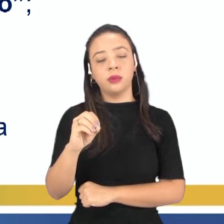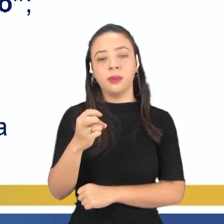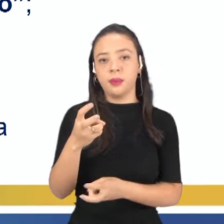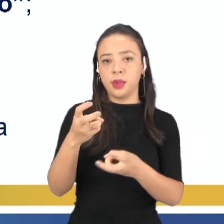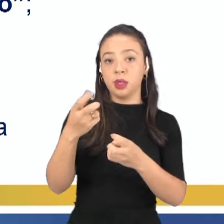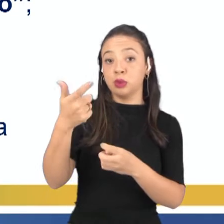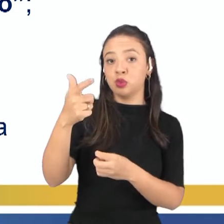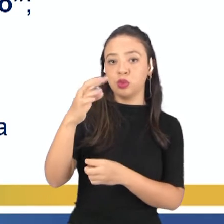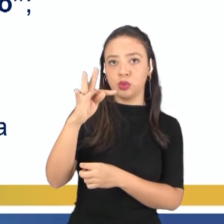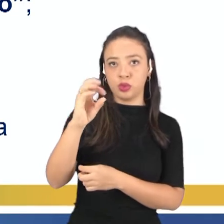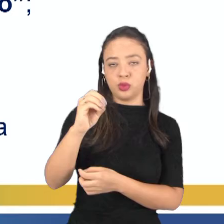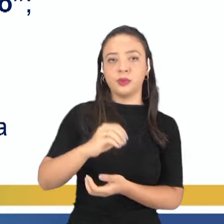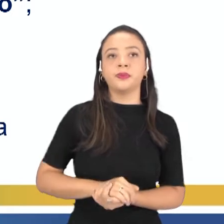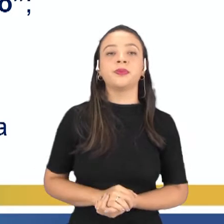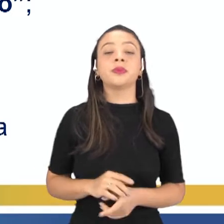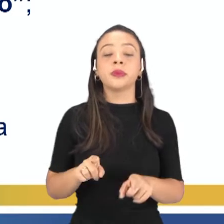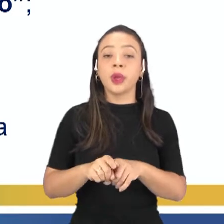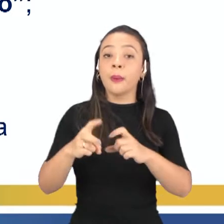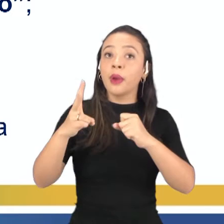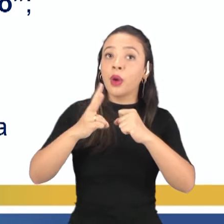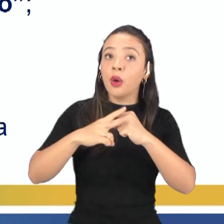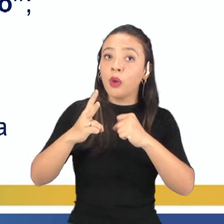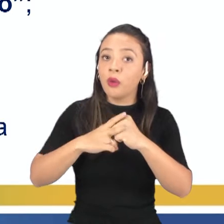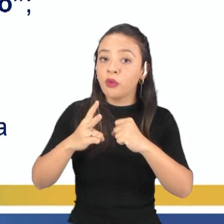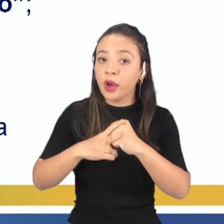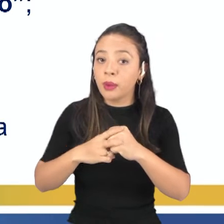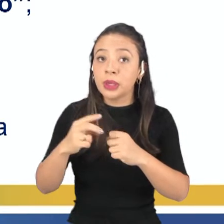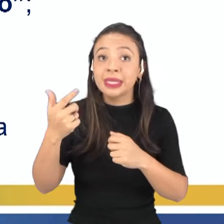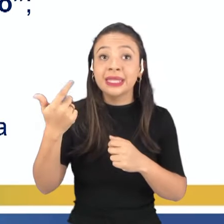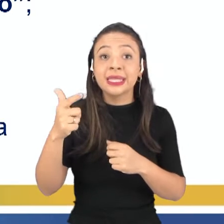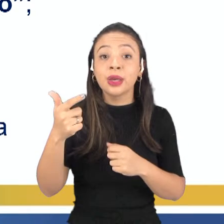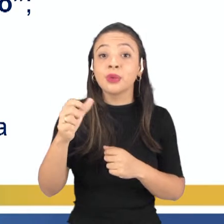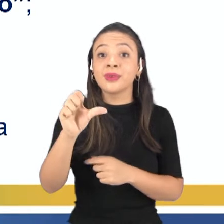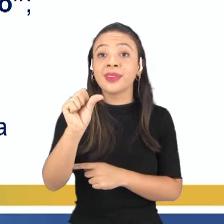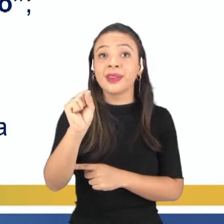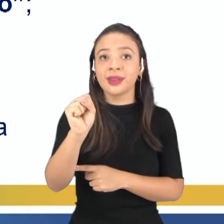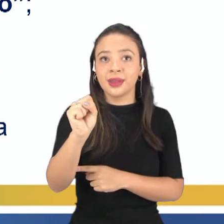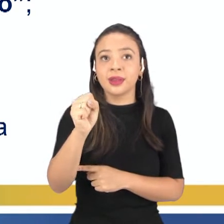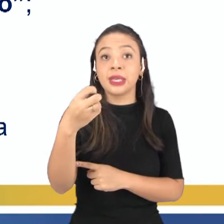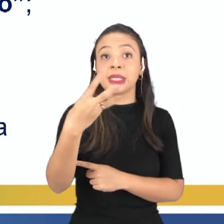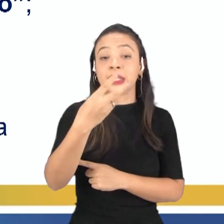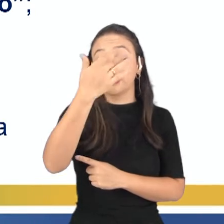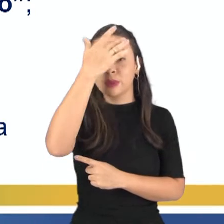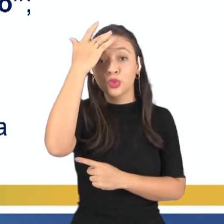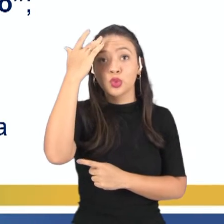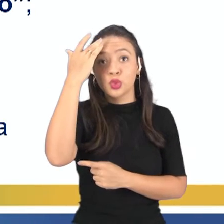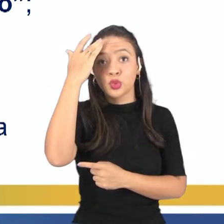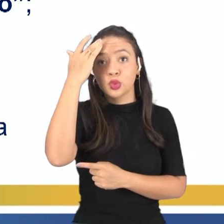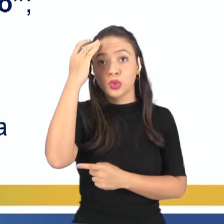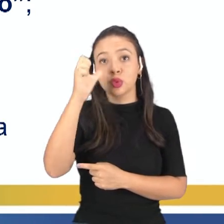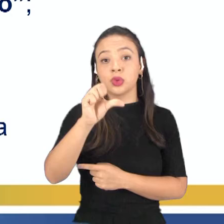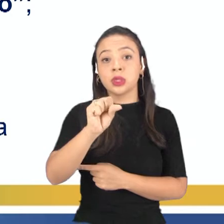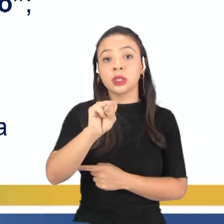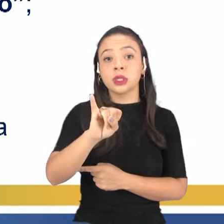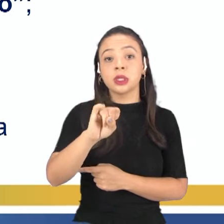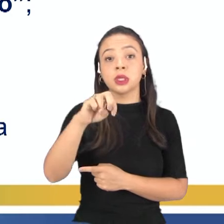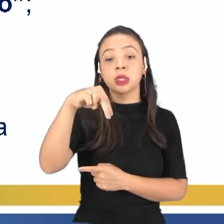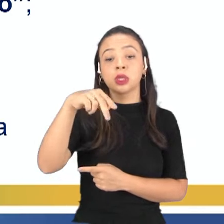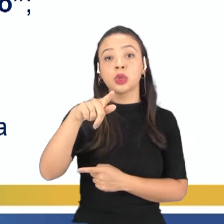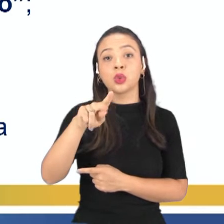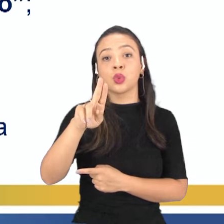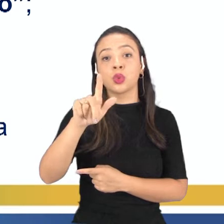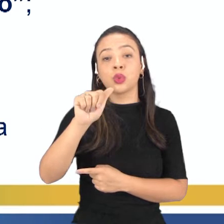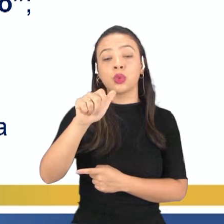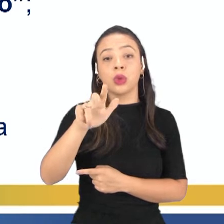Os verbos modais também não levam S na terceira pessoa do singular do presente, né? Aquela regrinha lá do simple present, quando a gente pergunta